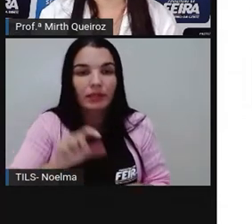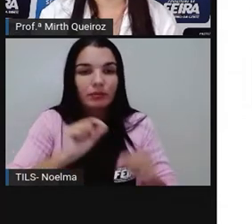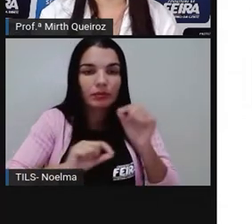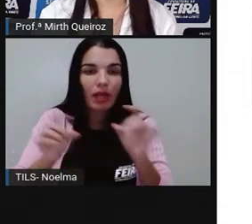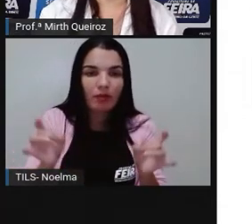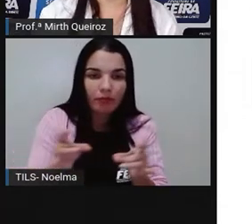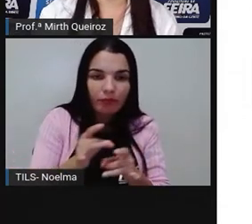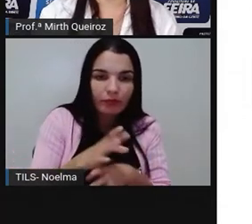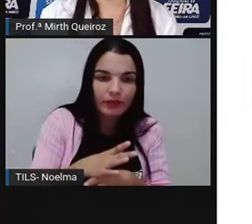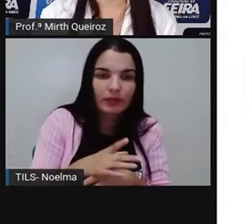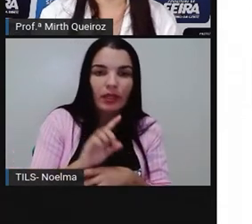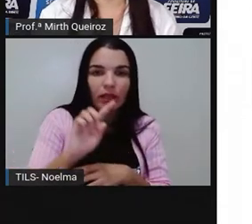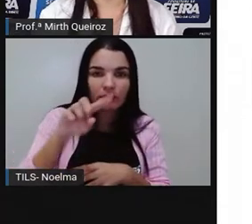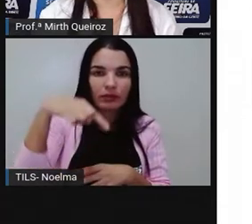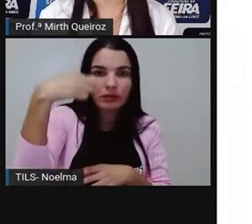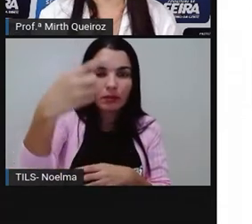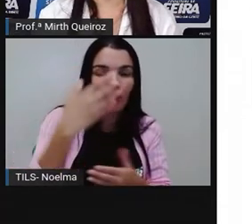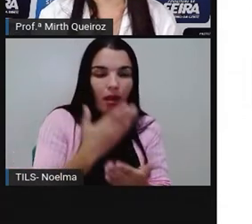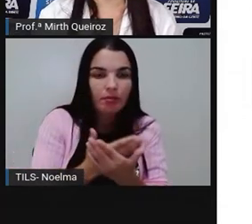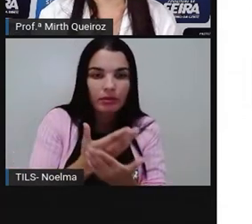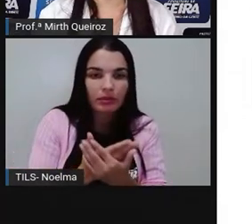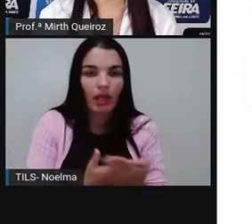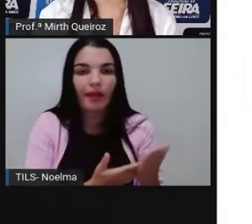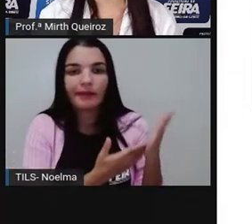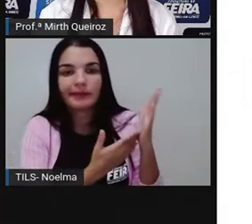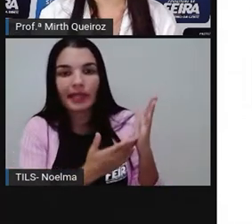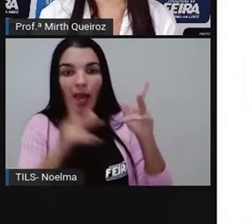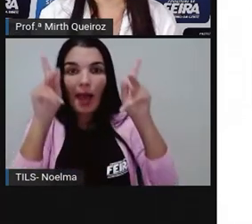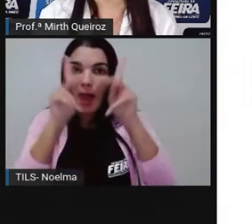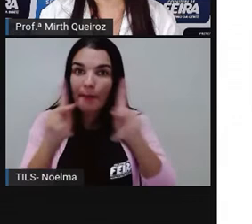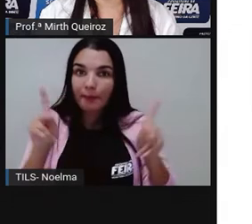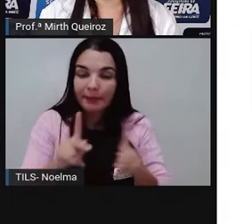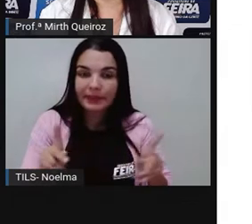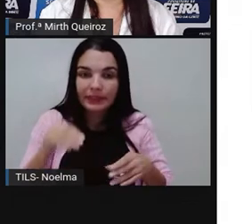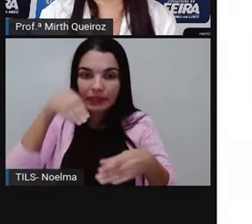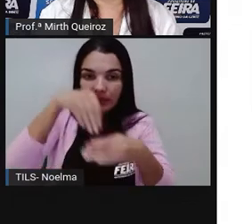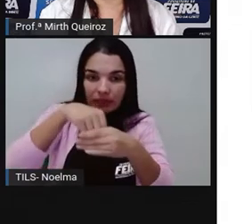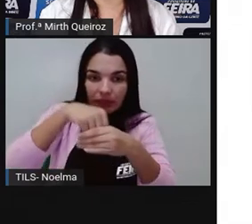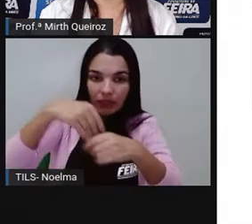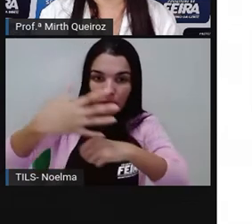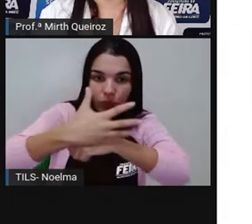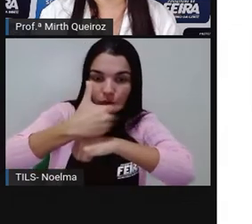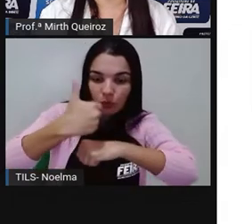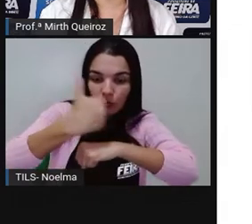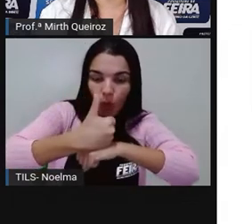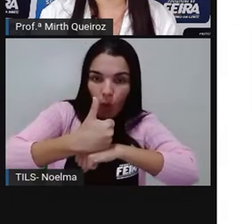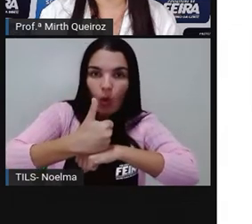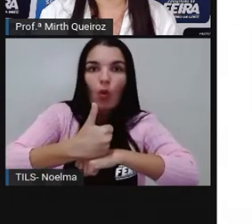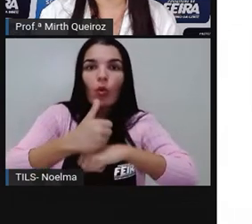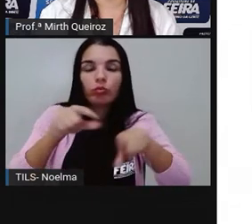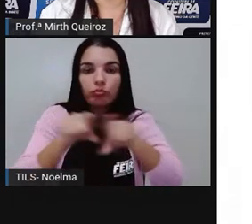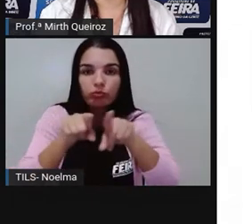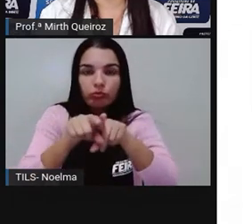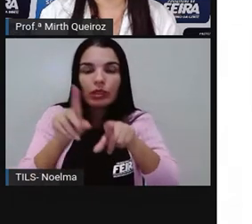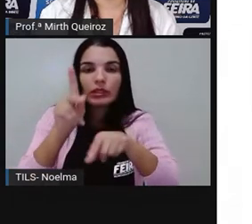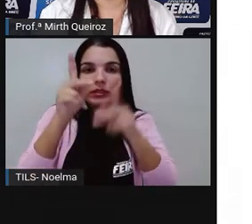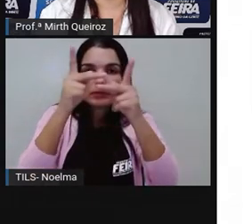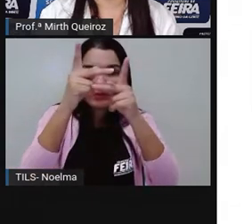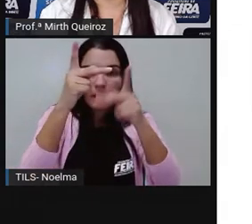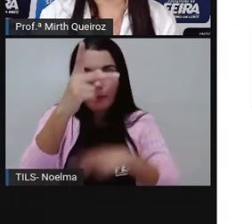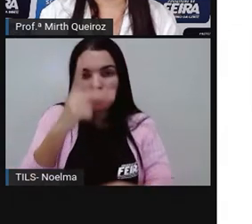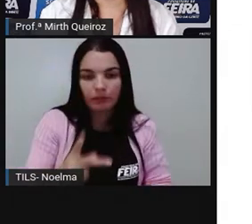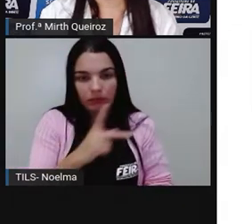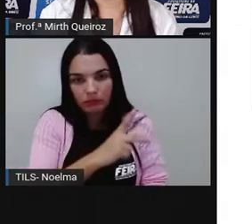vocês vão ver em séries posteriores. A paz interna vai se estabelecer entre colonos e